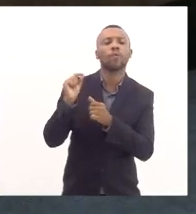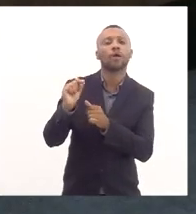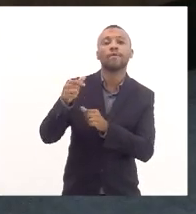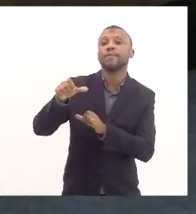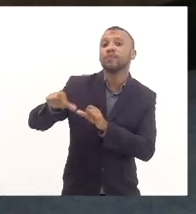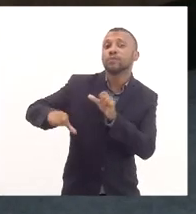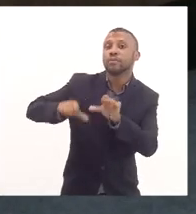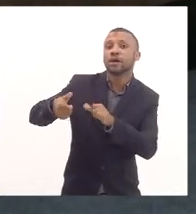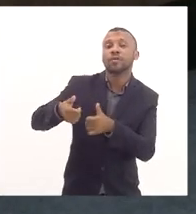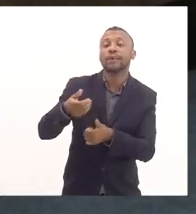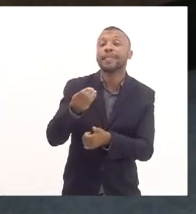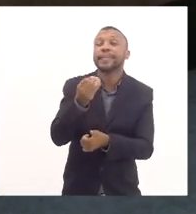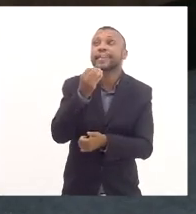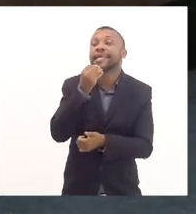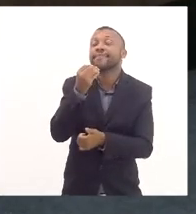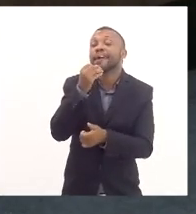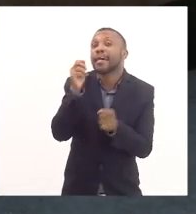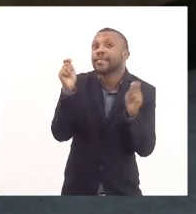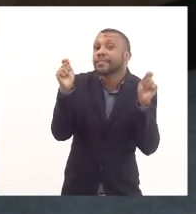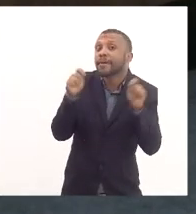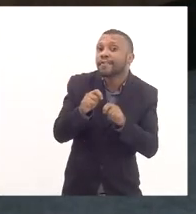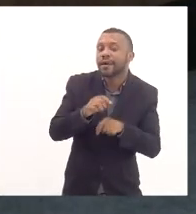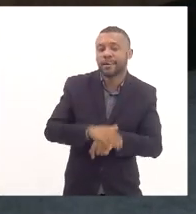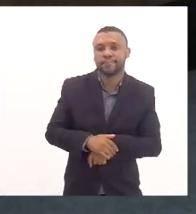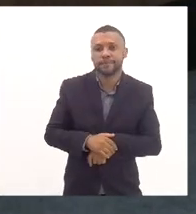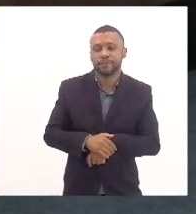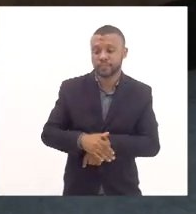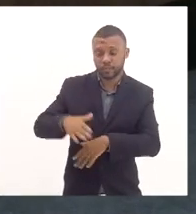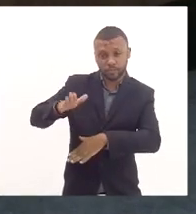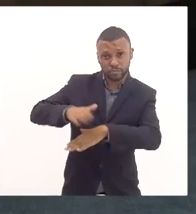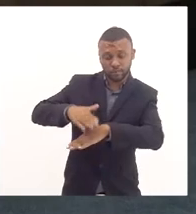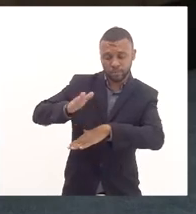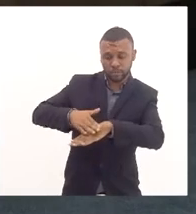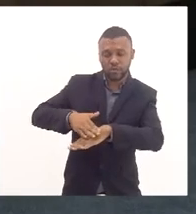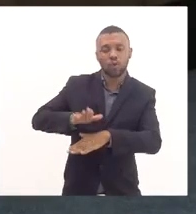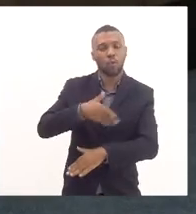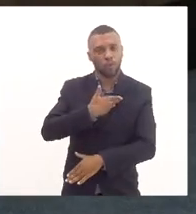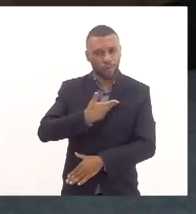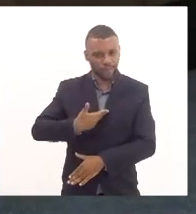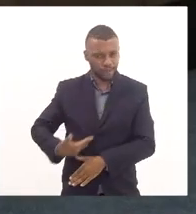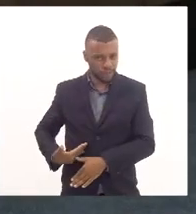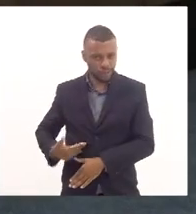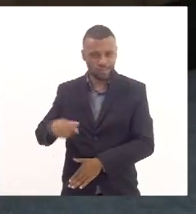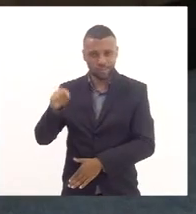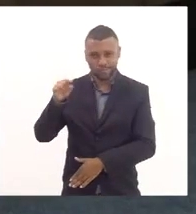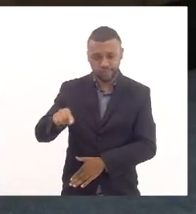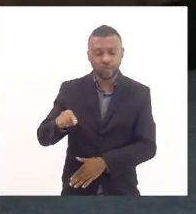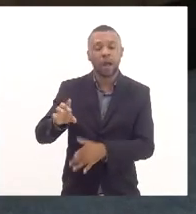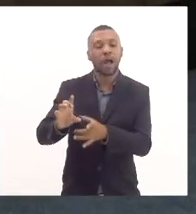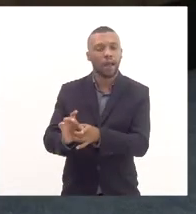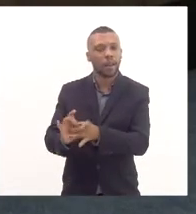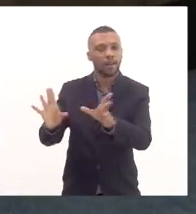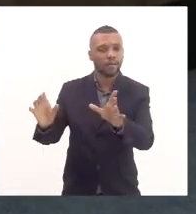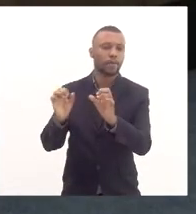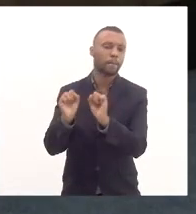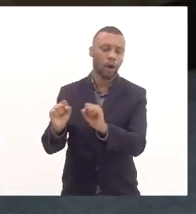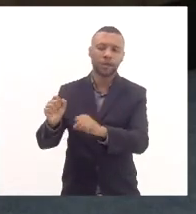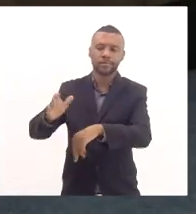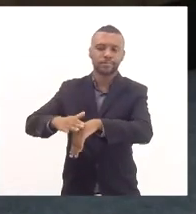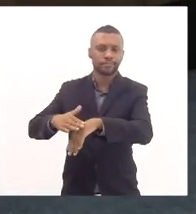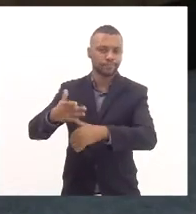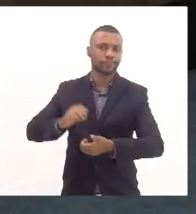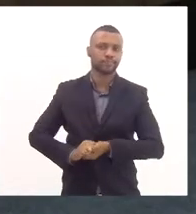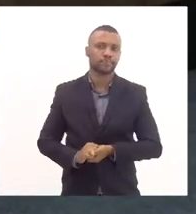trocou o deverá para fica o poder executivo autorizado é uma pergunta ao presidente da